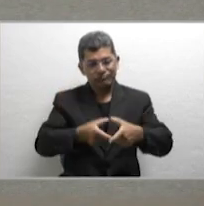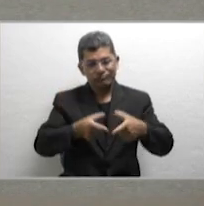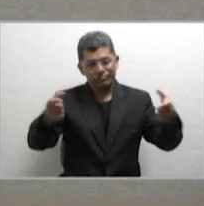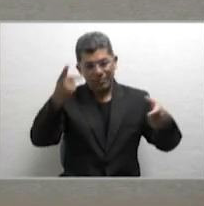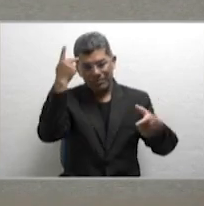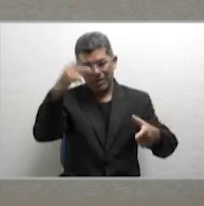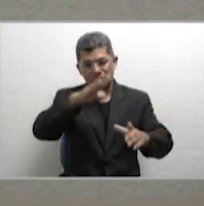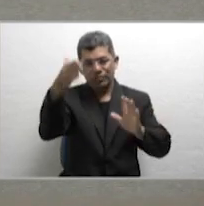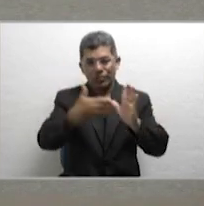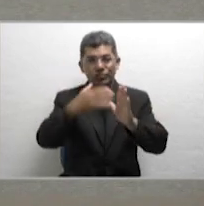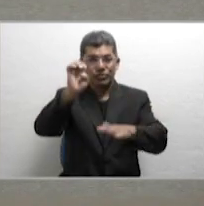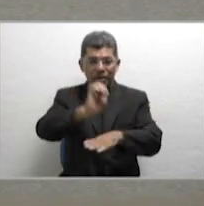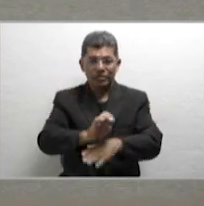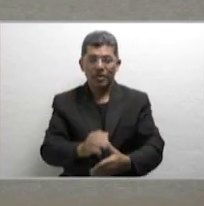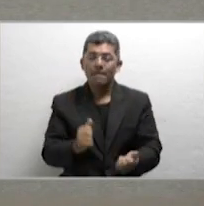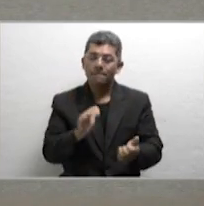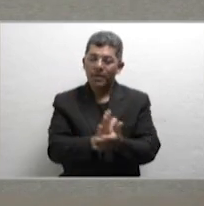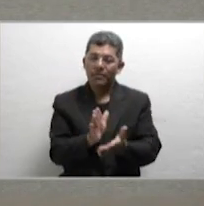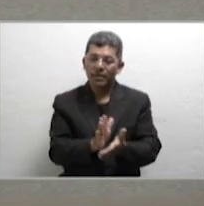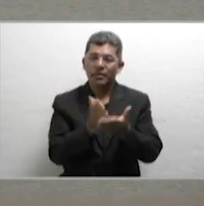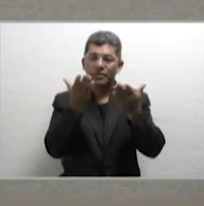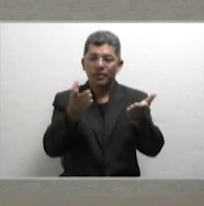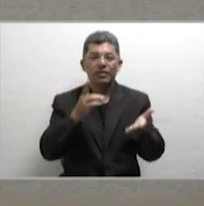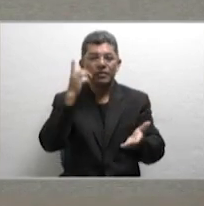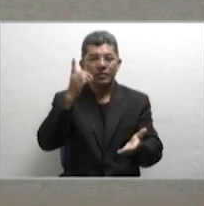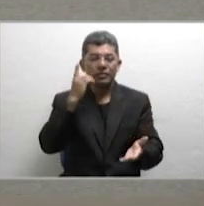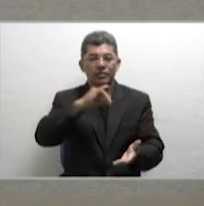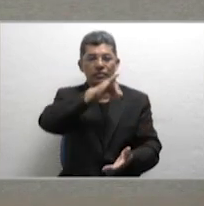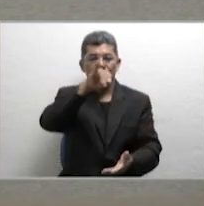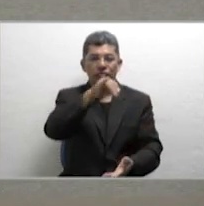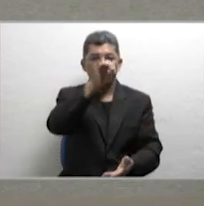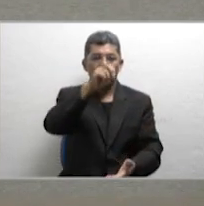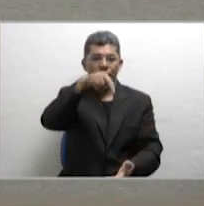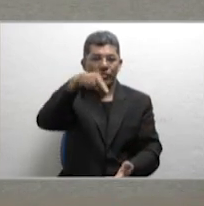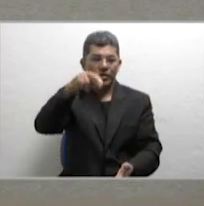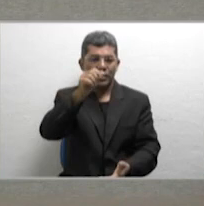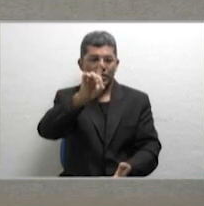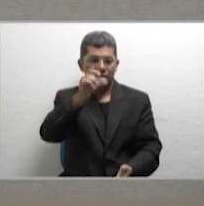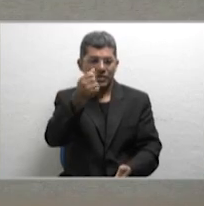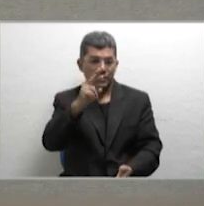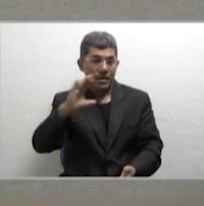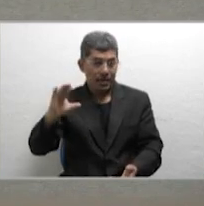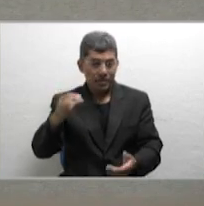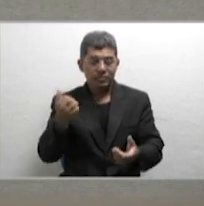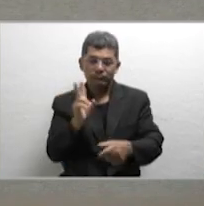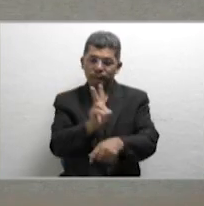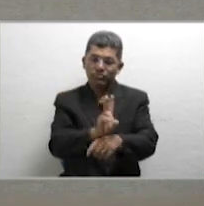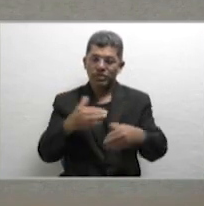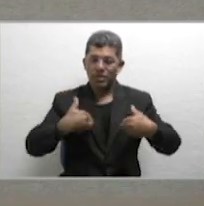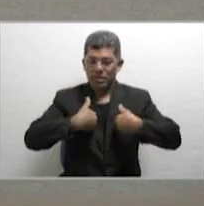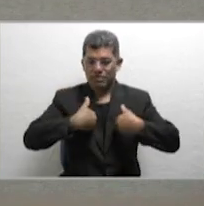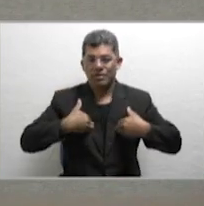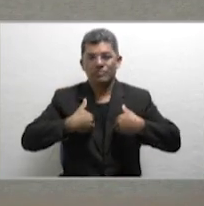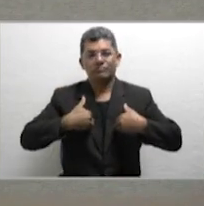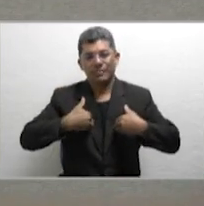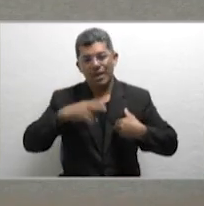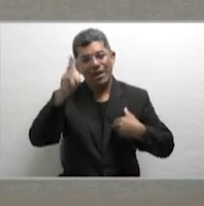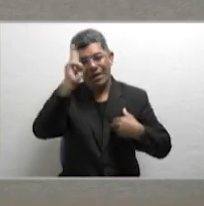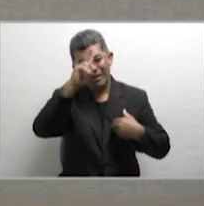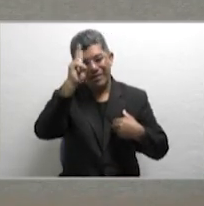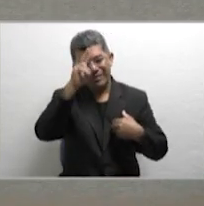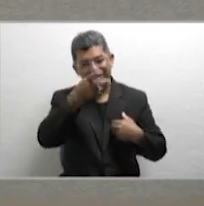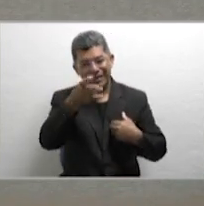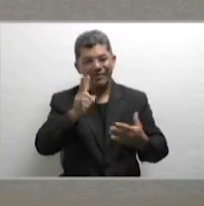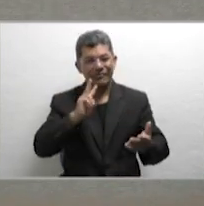todo o Estado. Parabenizar a deputada Joana Dark, que continua com a causa da proteção dos animais. E eu lembro quando ela ainda